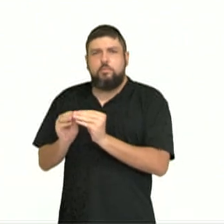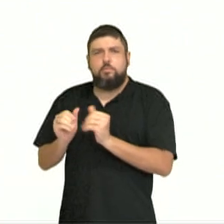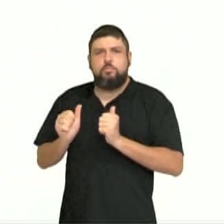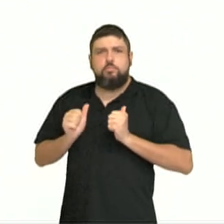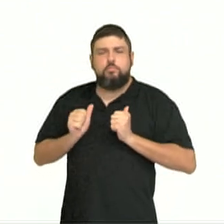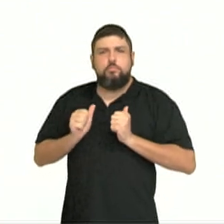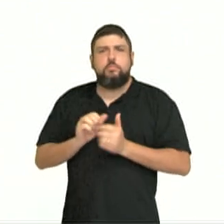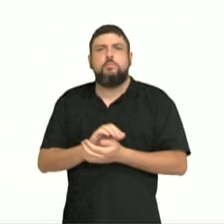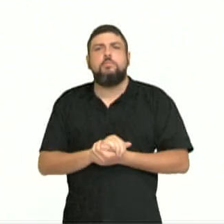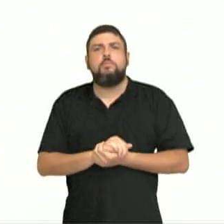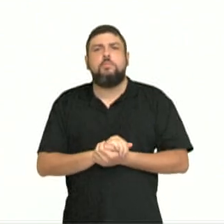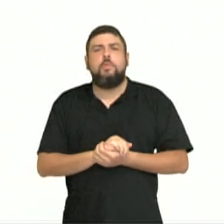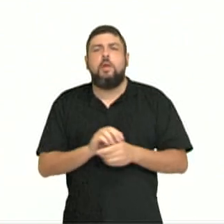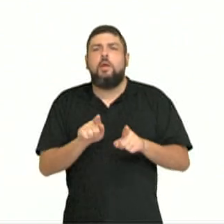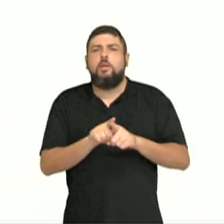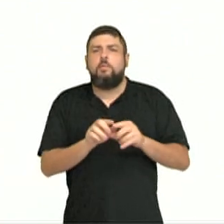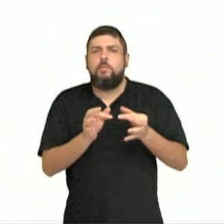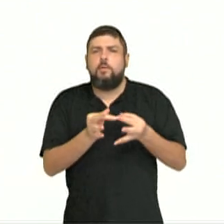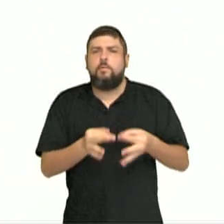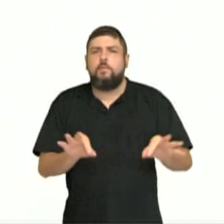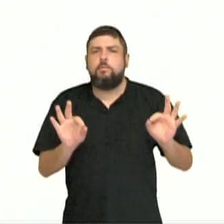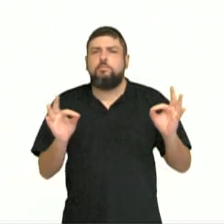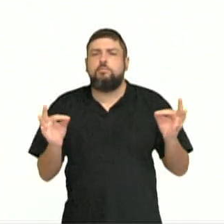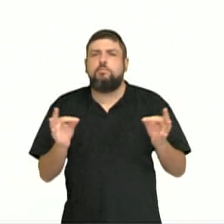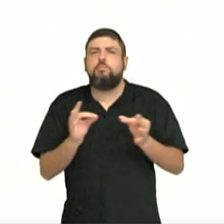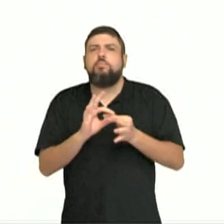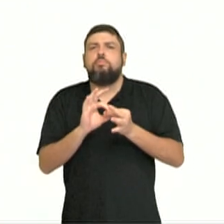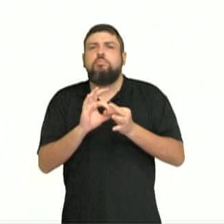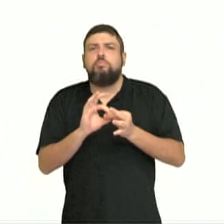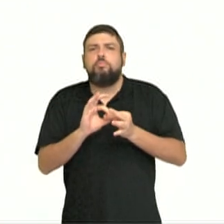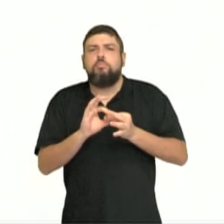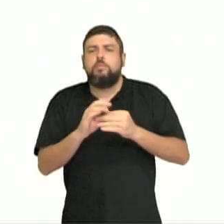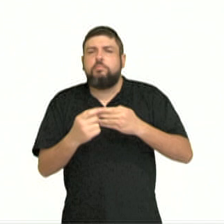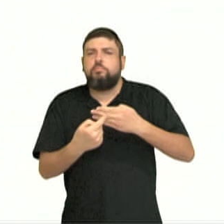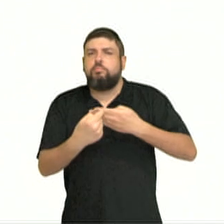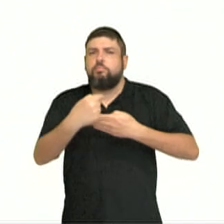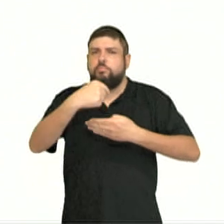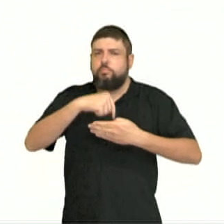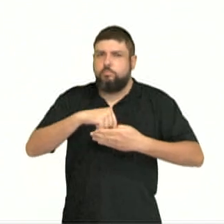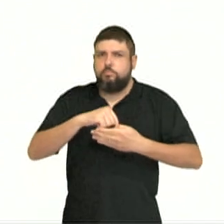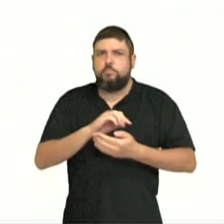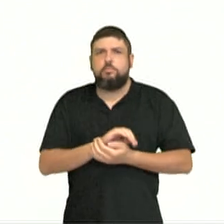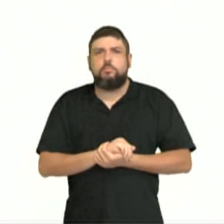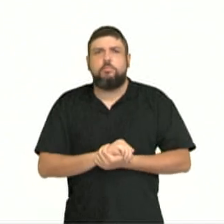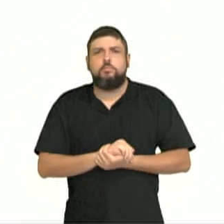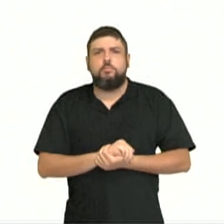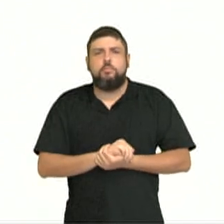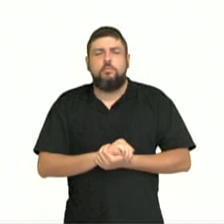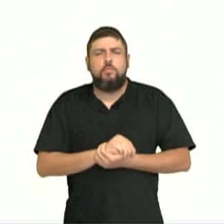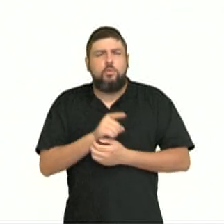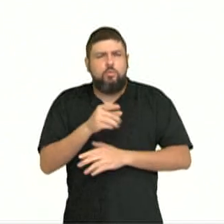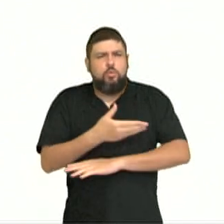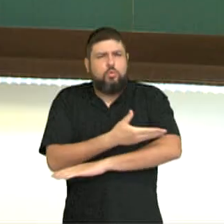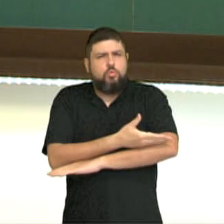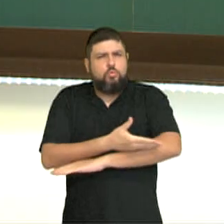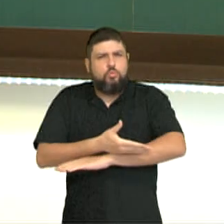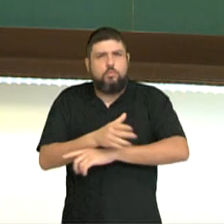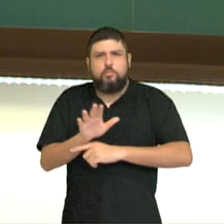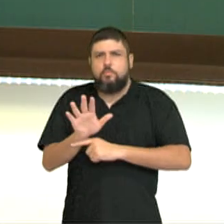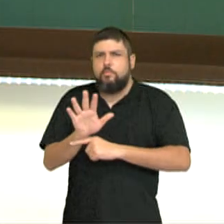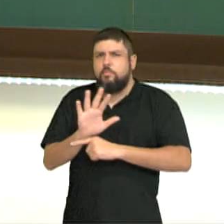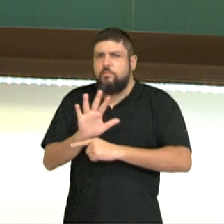subordinadas, substantivas, subjetivas a partir do texto estudado. Você costuma assistir filmes ou